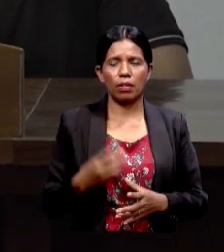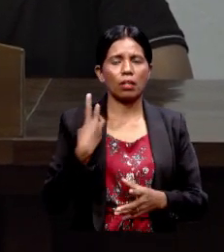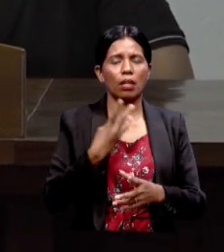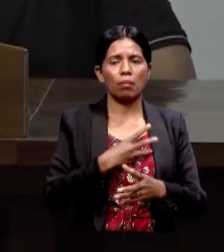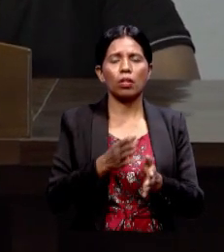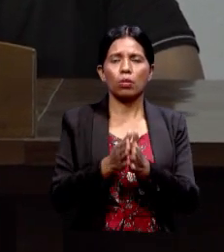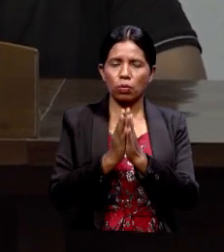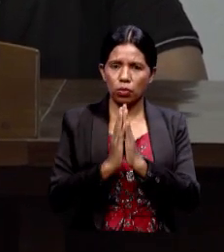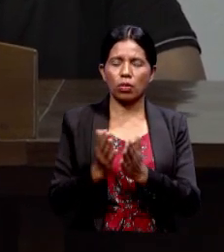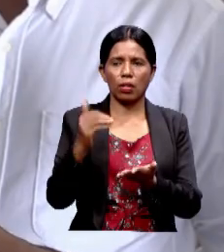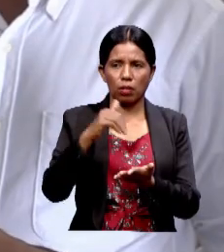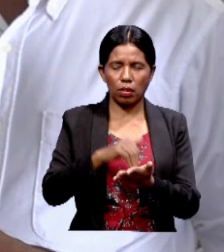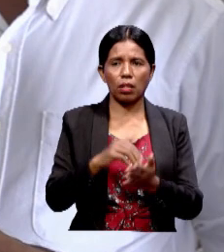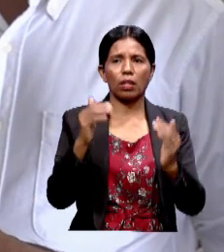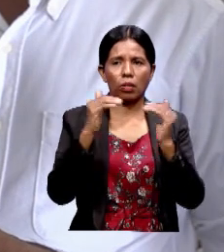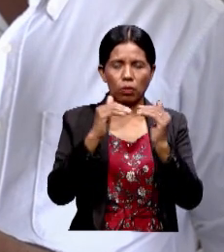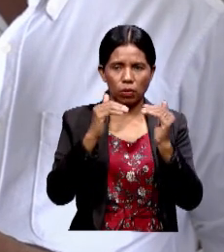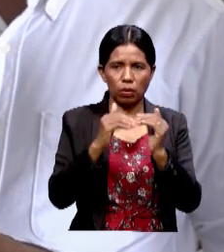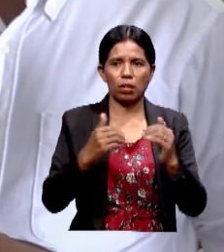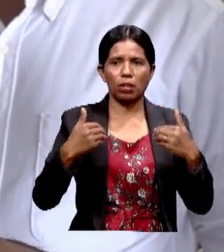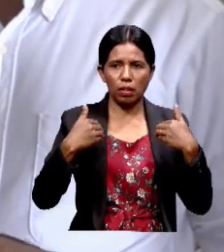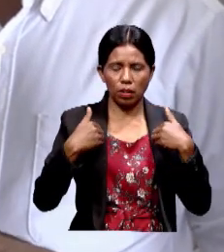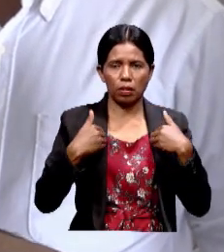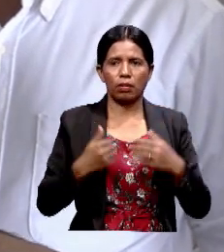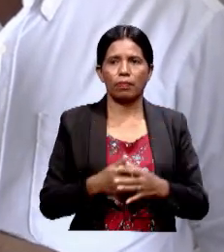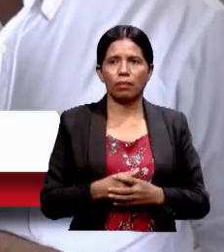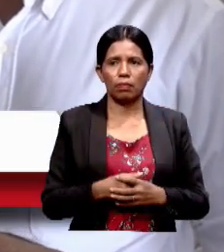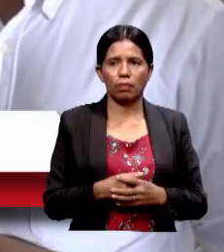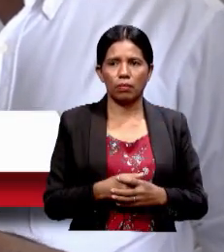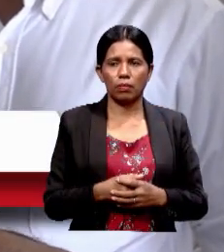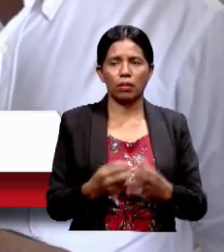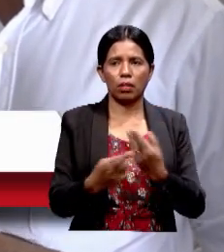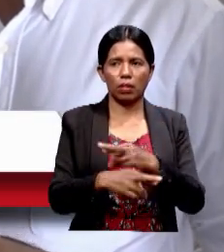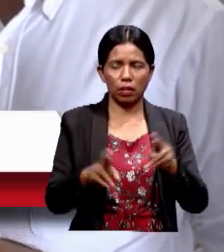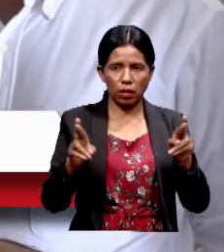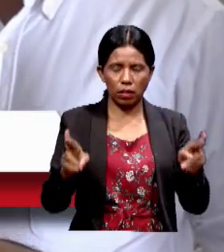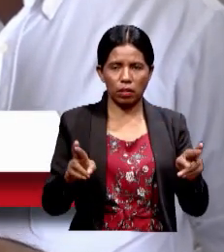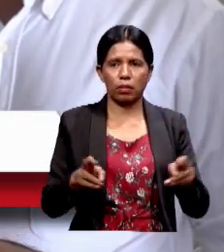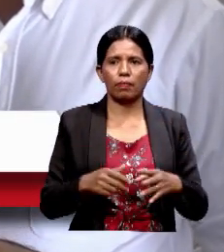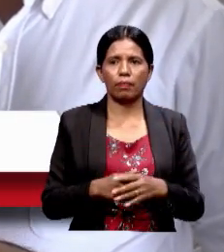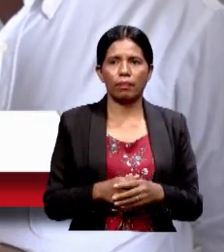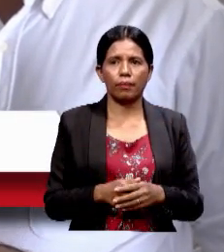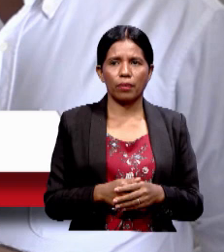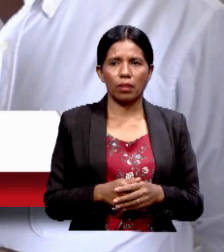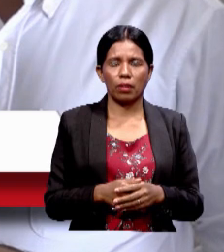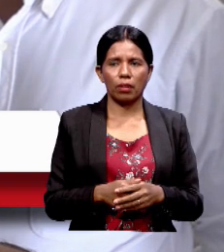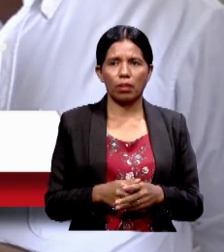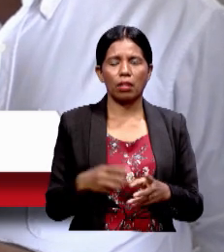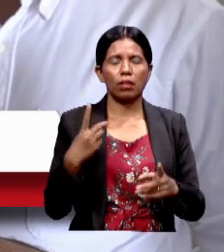di runial ne ihe ona resultado do maklai e ohing